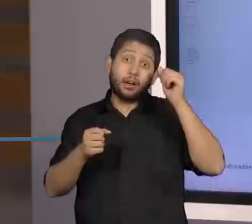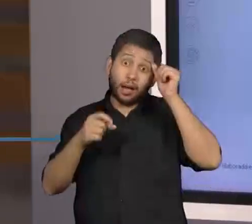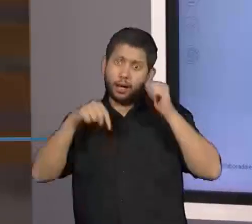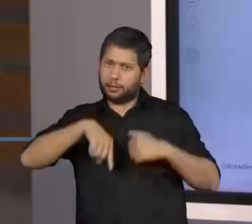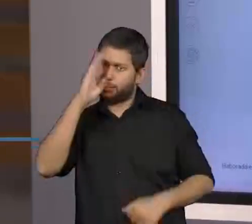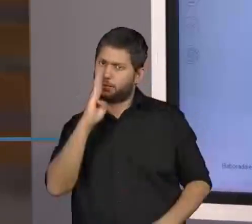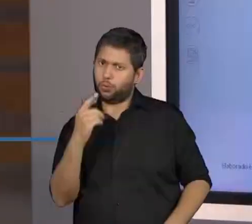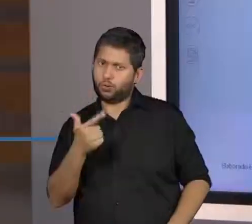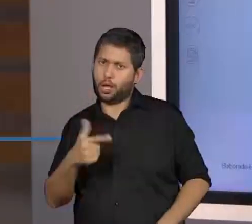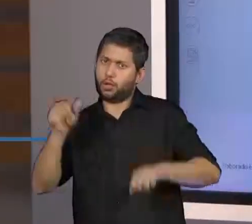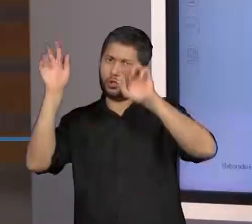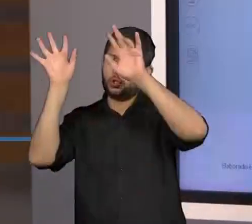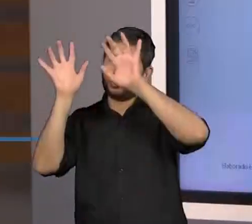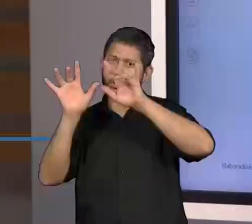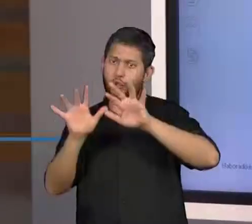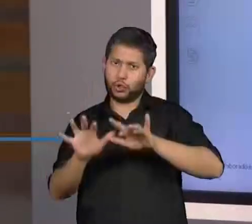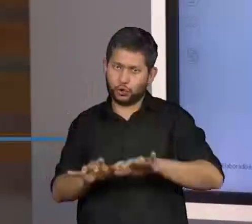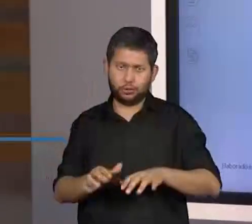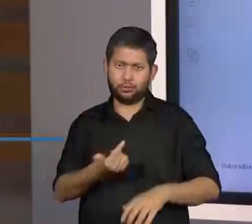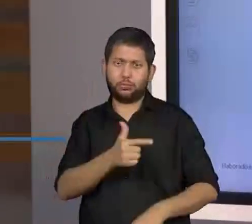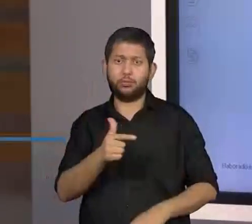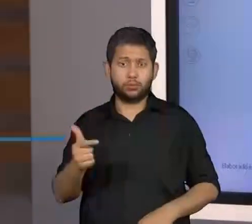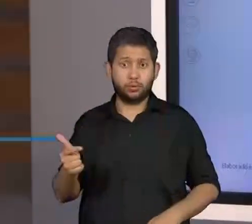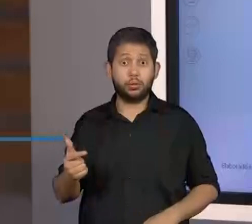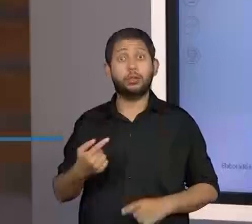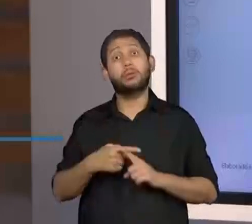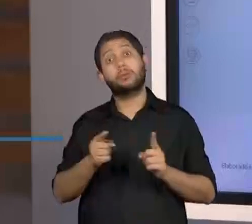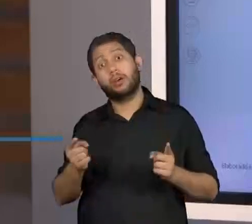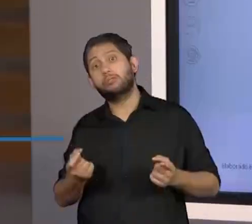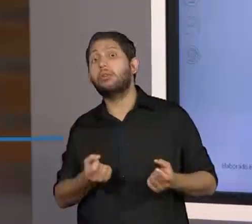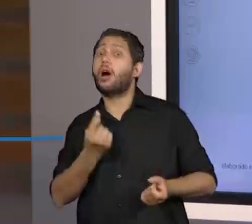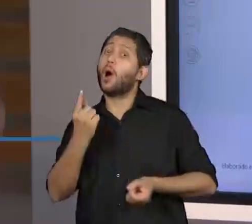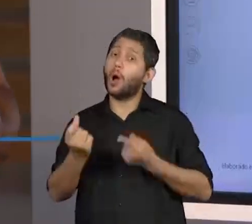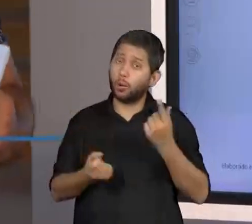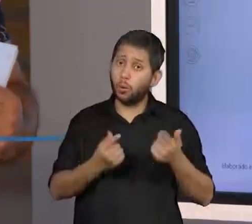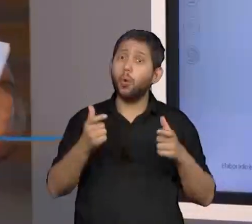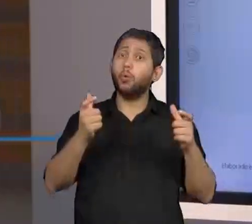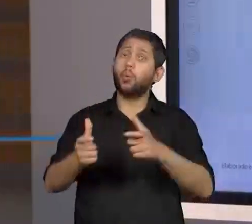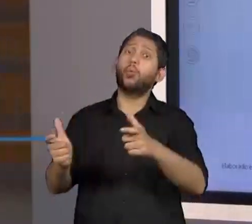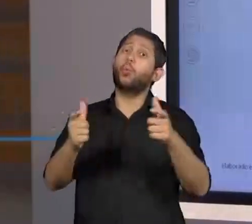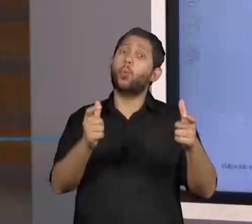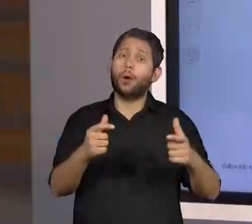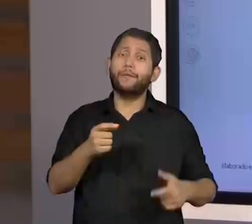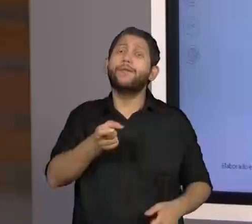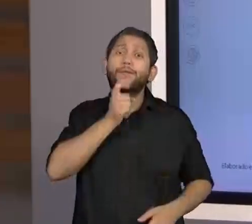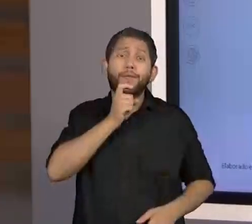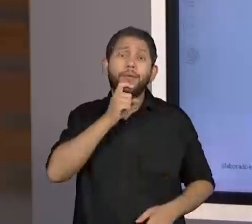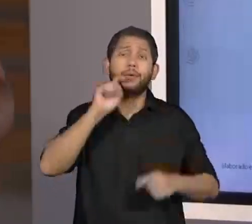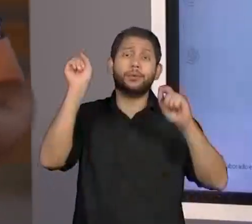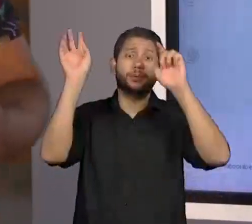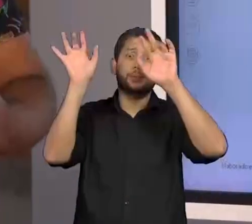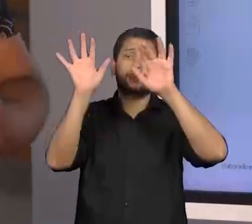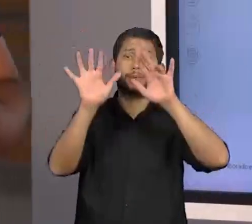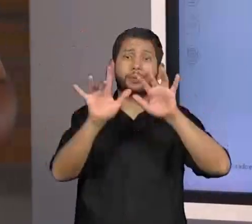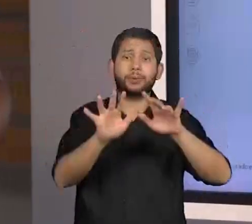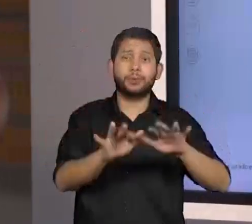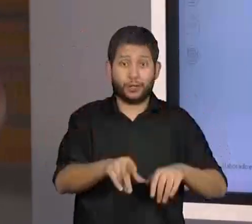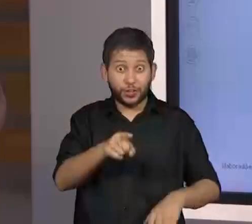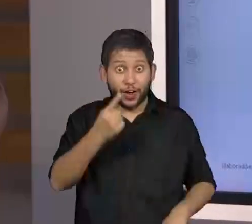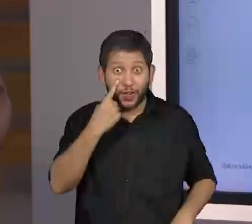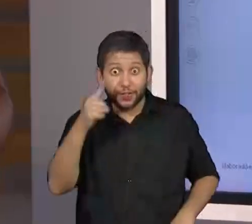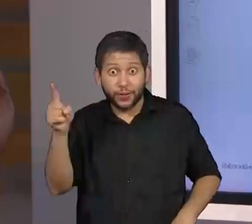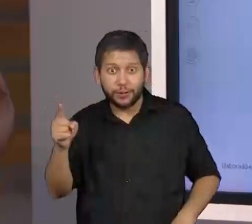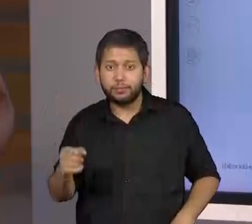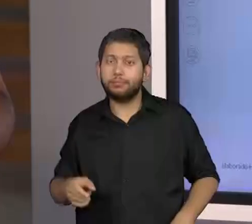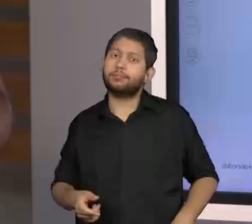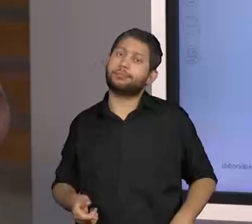frio no dia. Então, vai mudando completamente. Então, o gelo, a gente consegue pensar aí, quem nunca viu o gelo de perto,